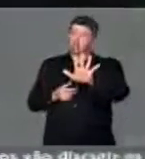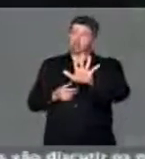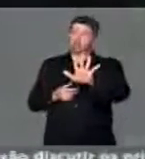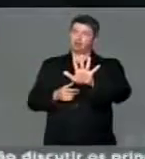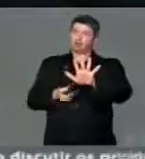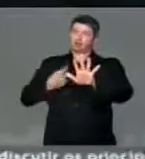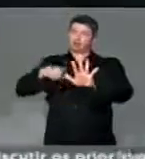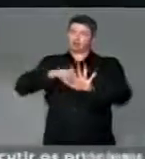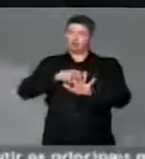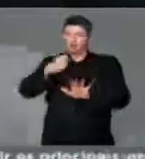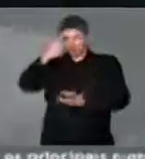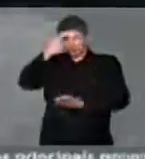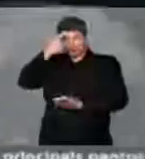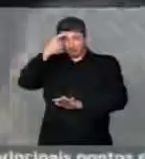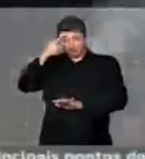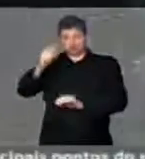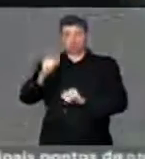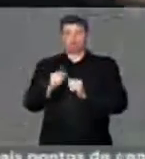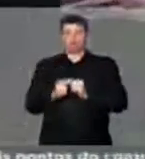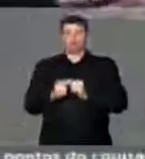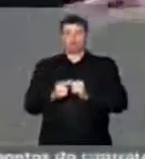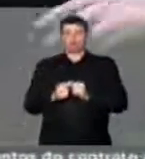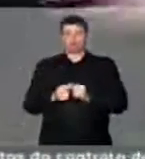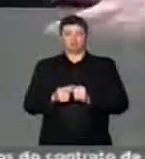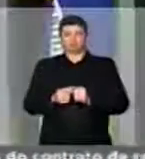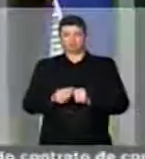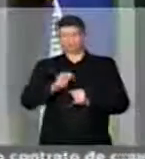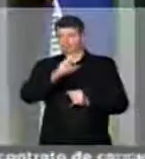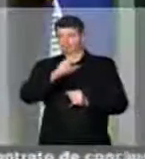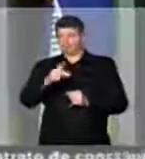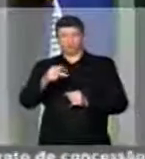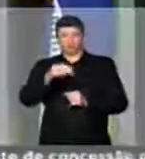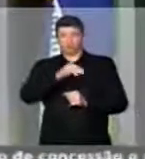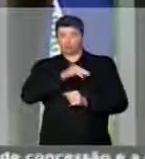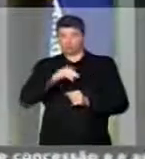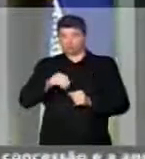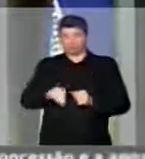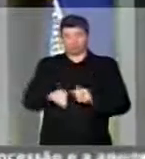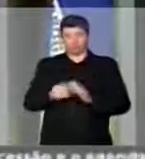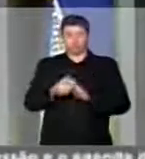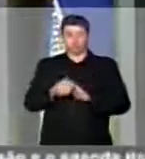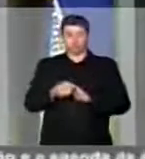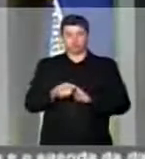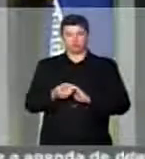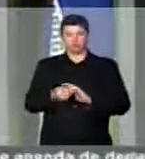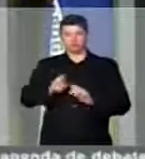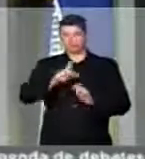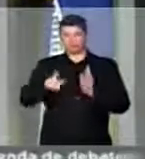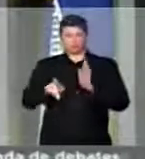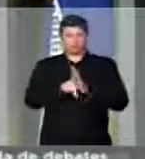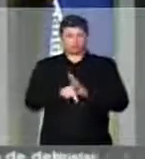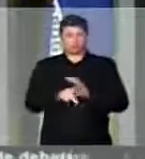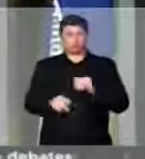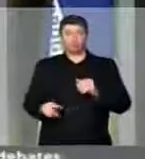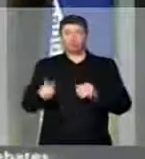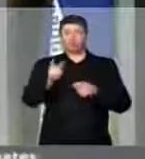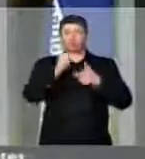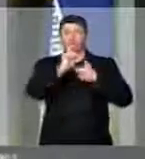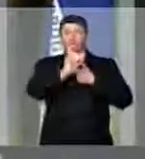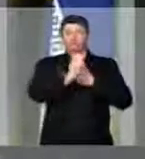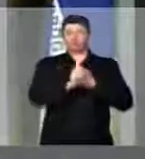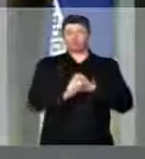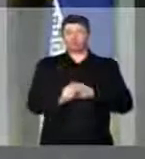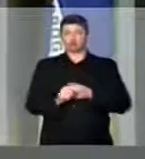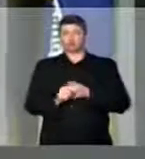nós temos que fazer é que não cabe ao ministro, que não cabe a um membro do